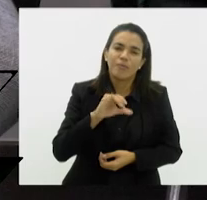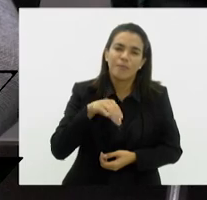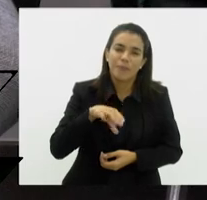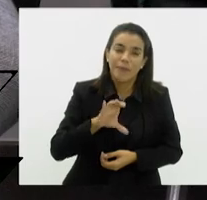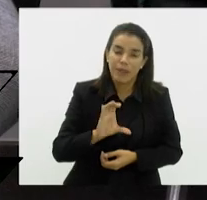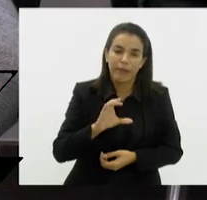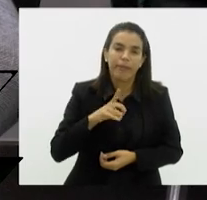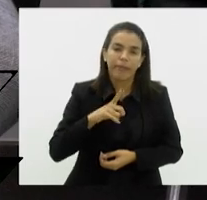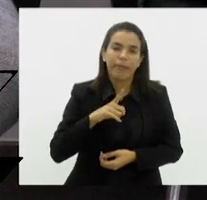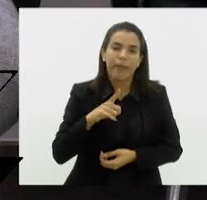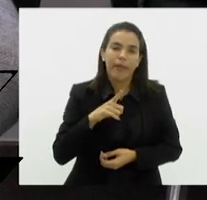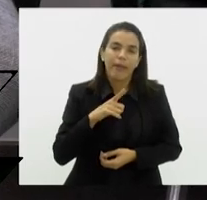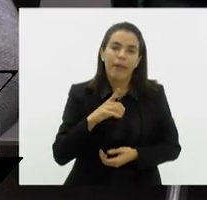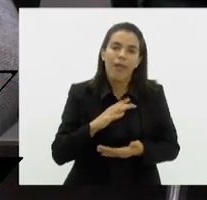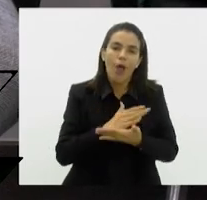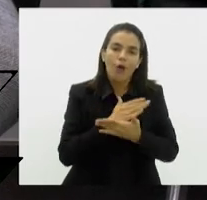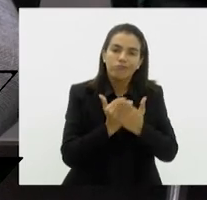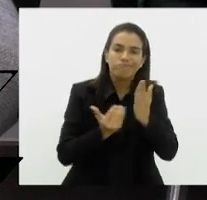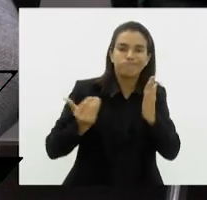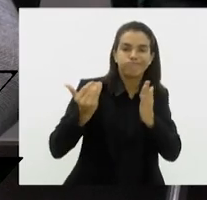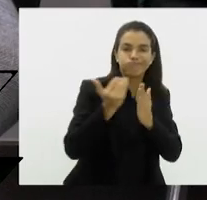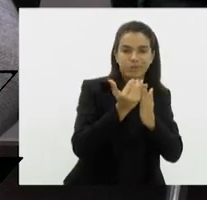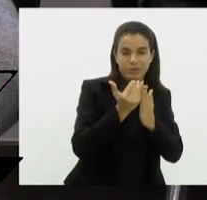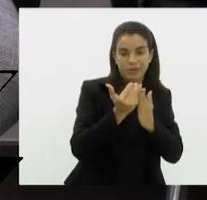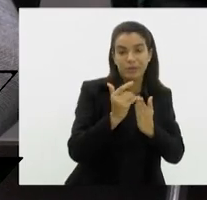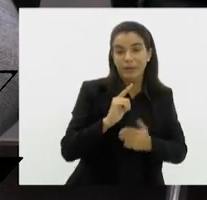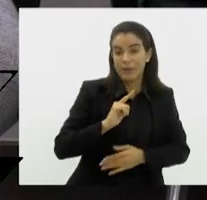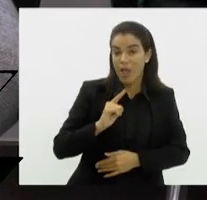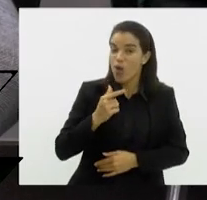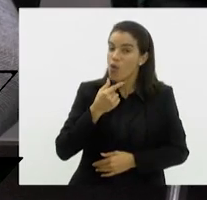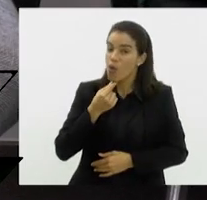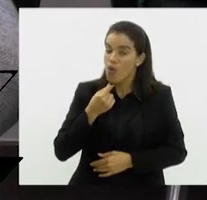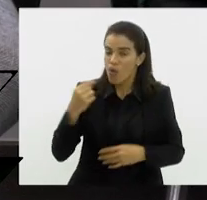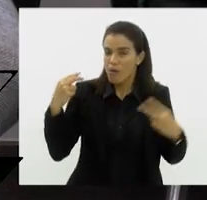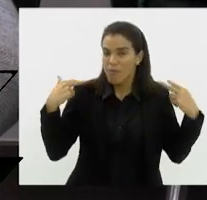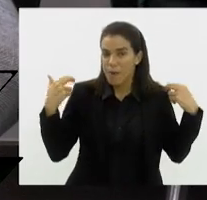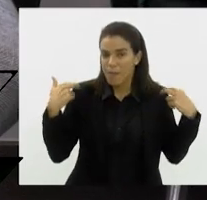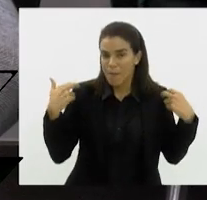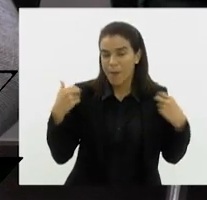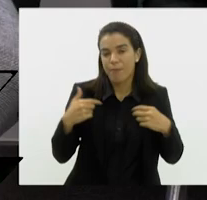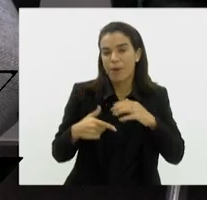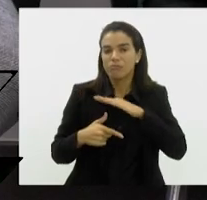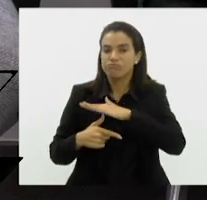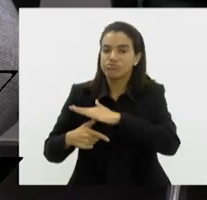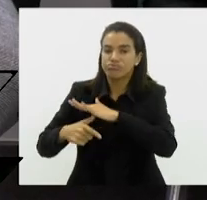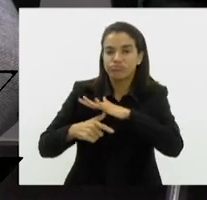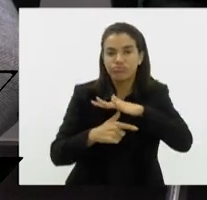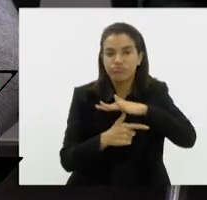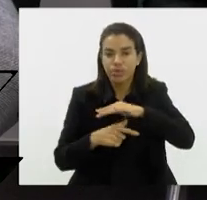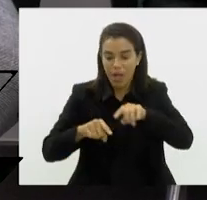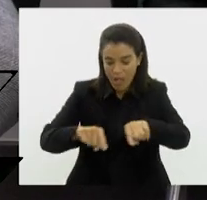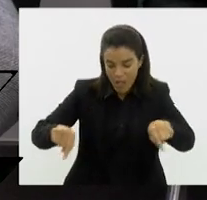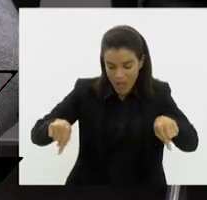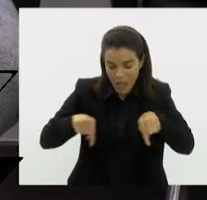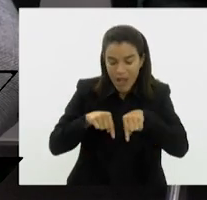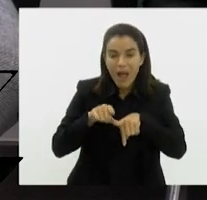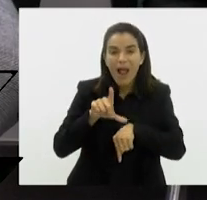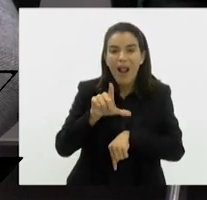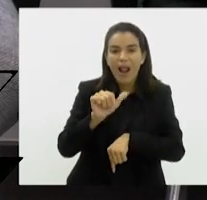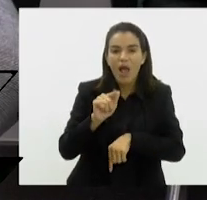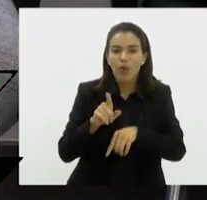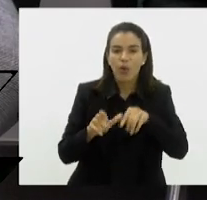os abusos. Quando sai um piloto lá da base da Lagoa, ele pode ganhar